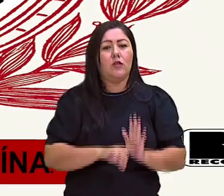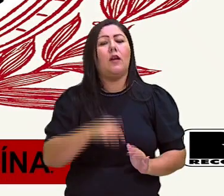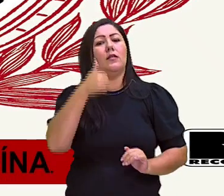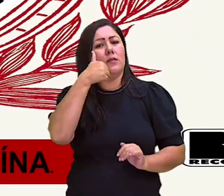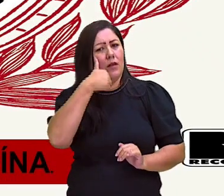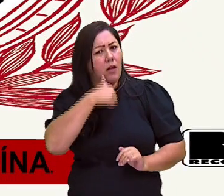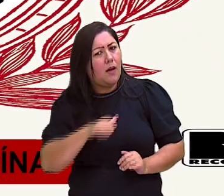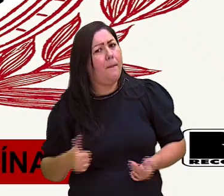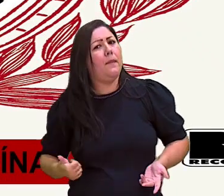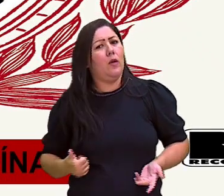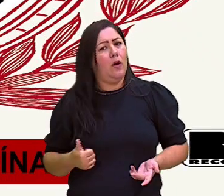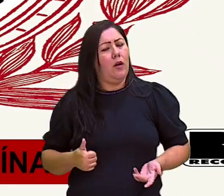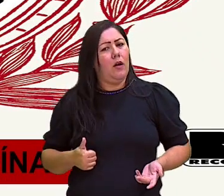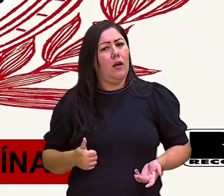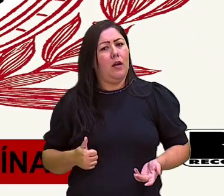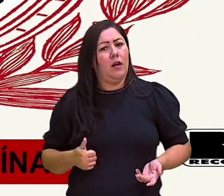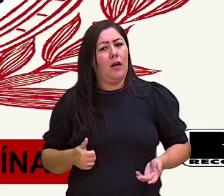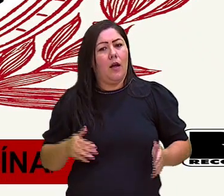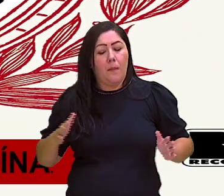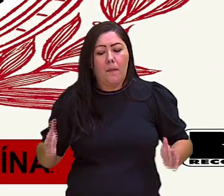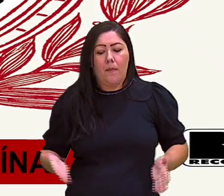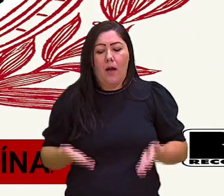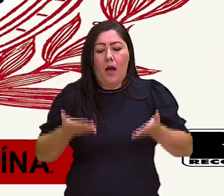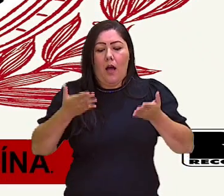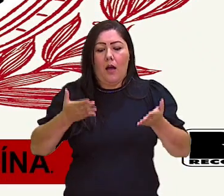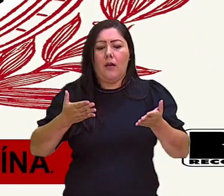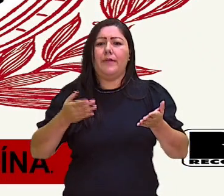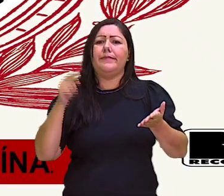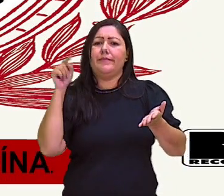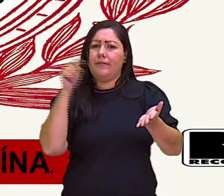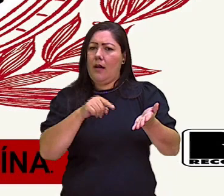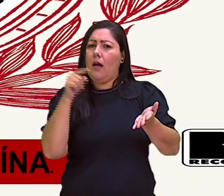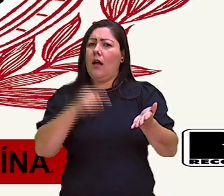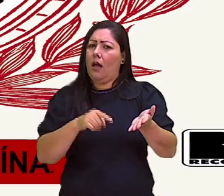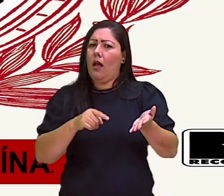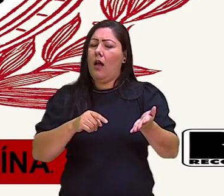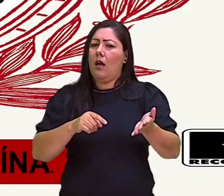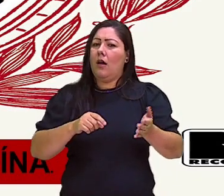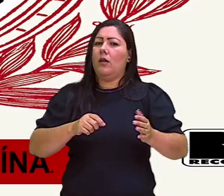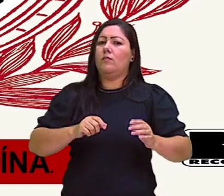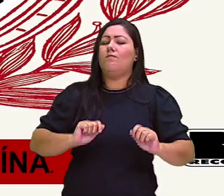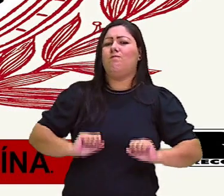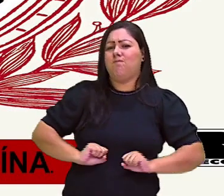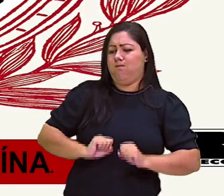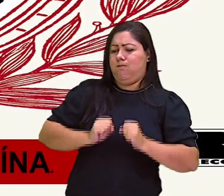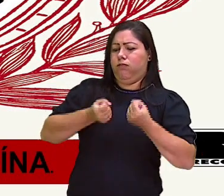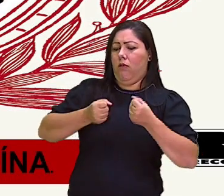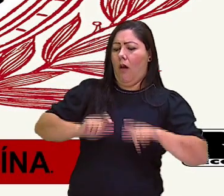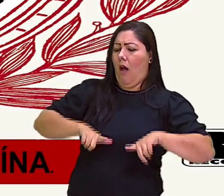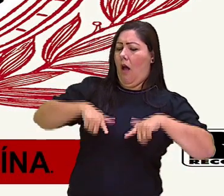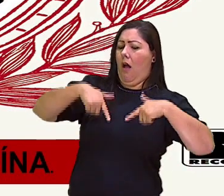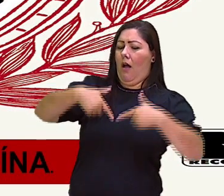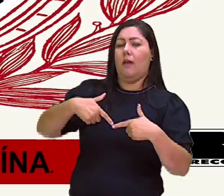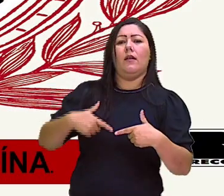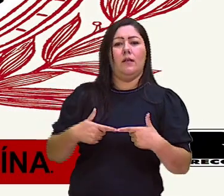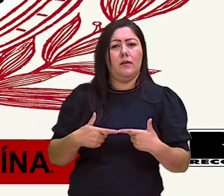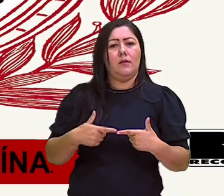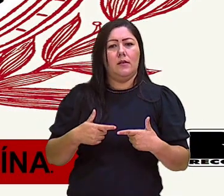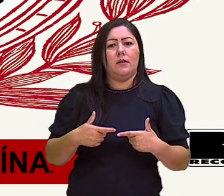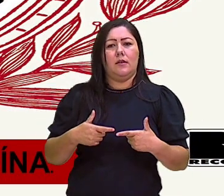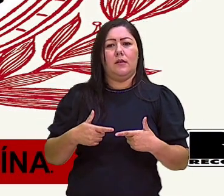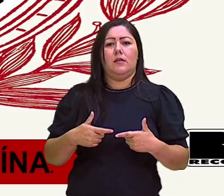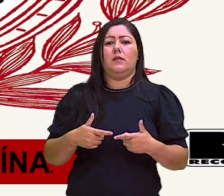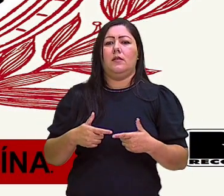é, portanto, apontada como uma defesa brilhante e radical em nome de demandas